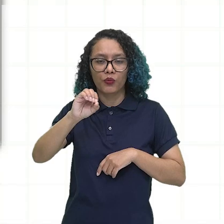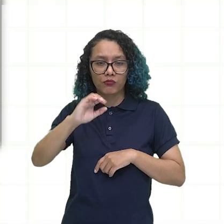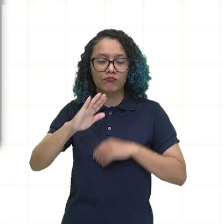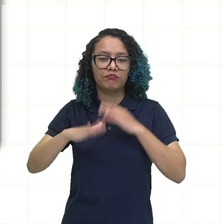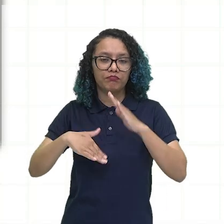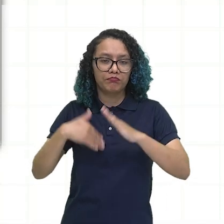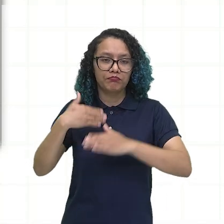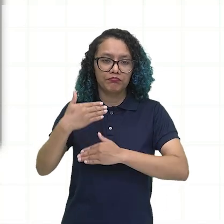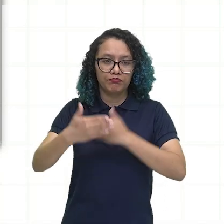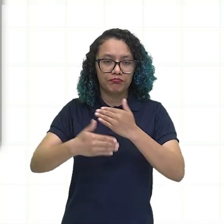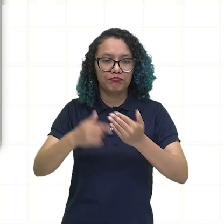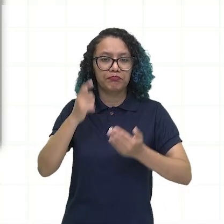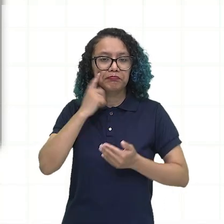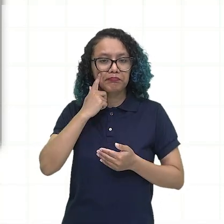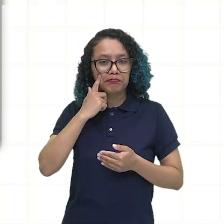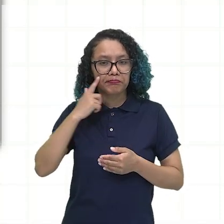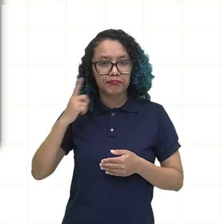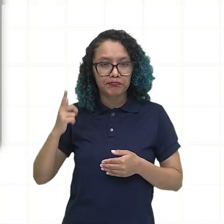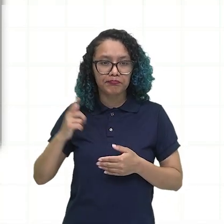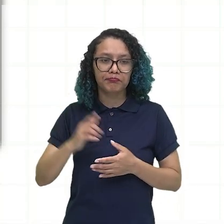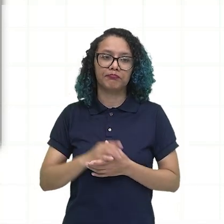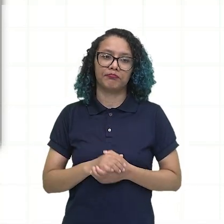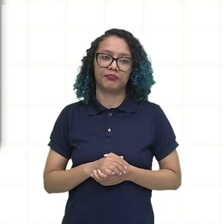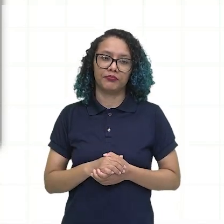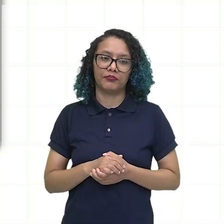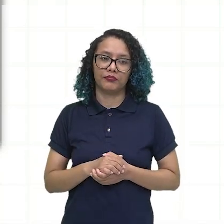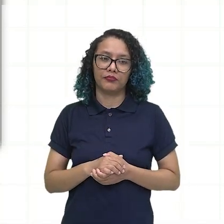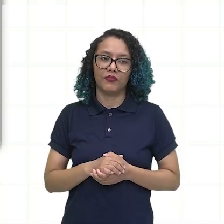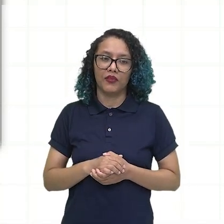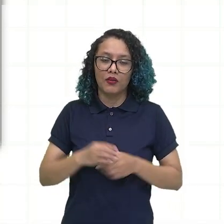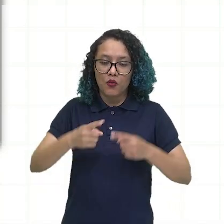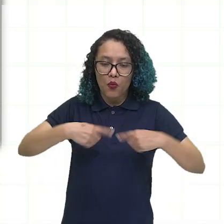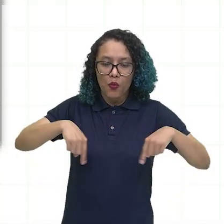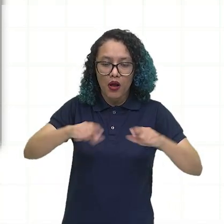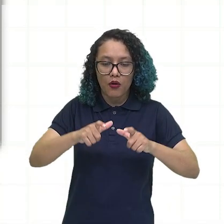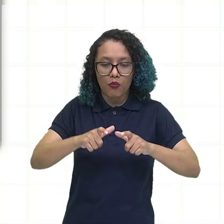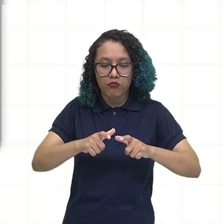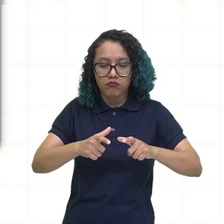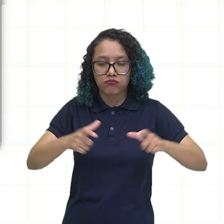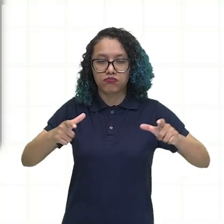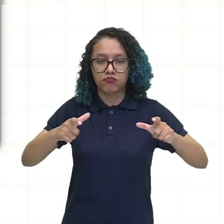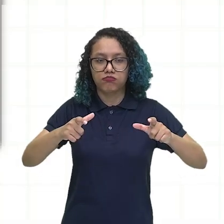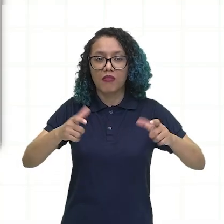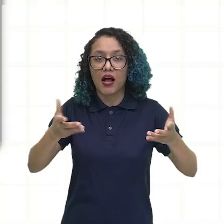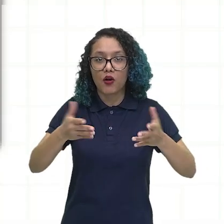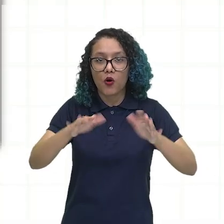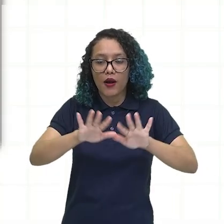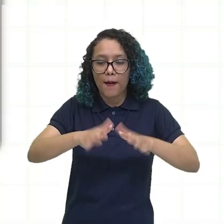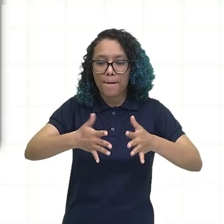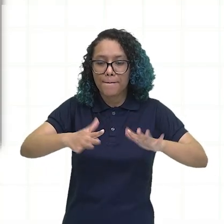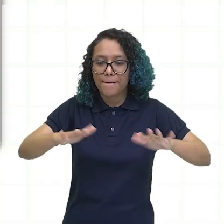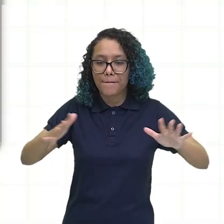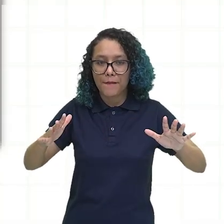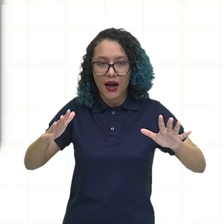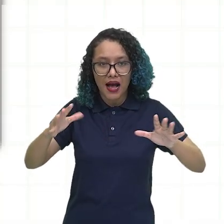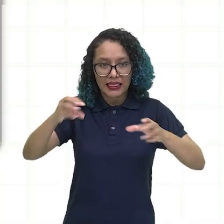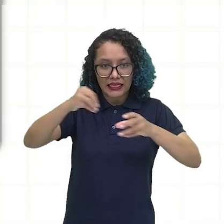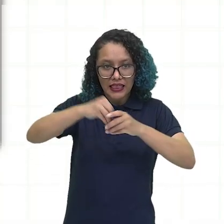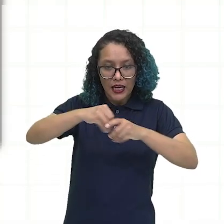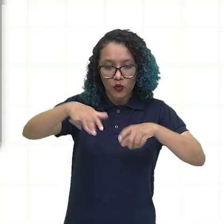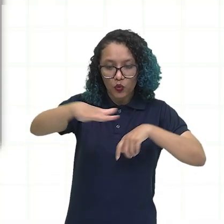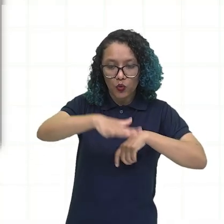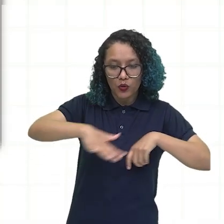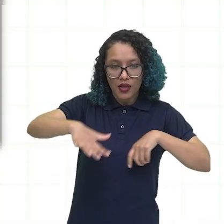posteriormente, visualizando aqui, ó, esse lago se tornou um mar interior, e